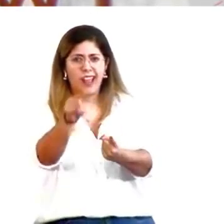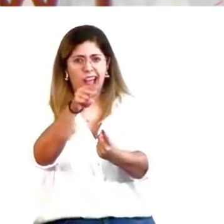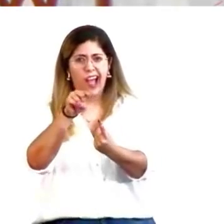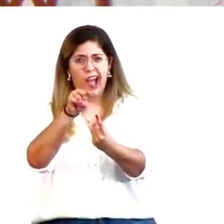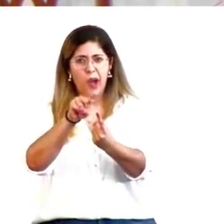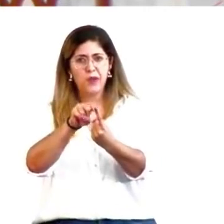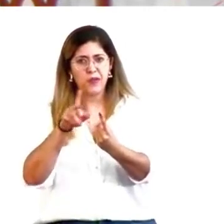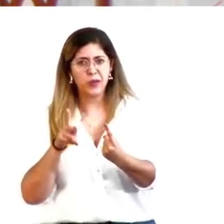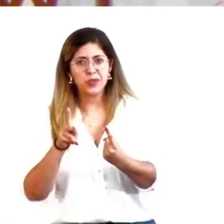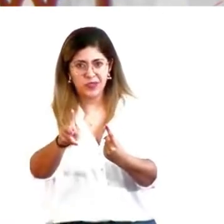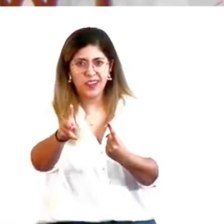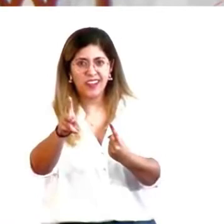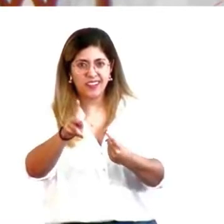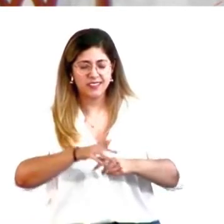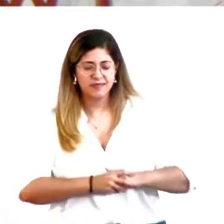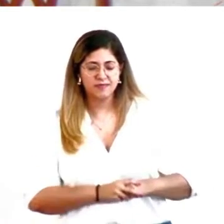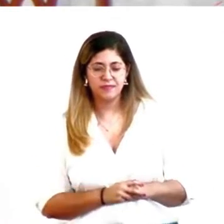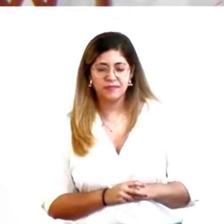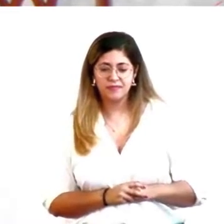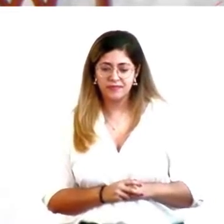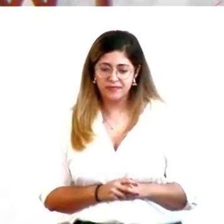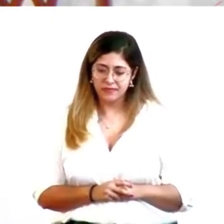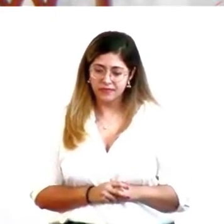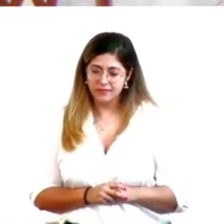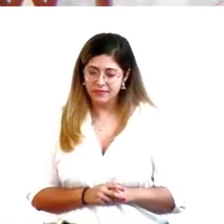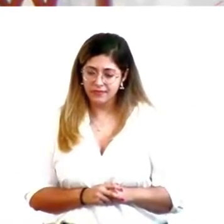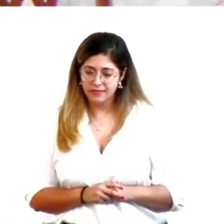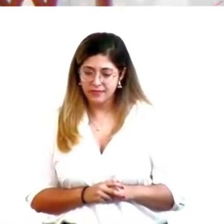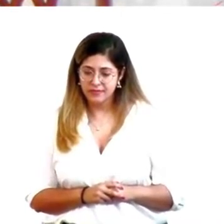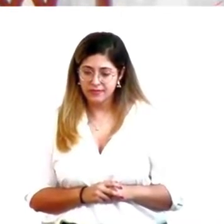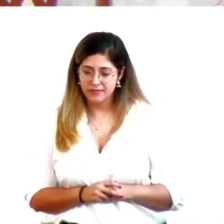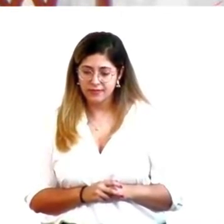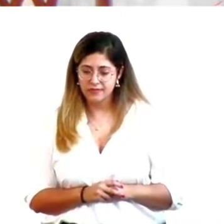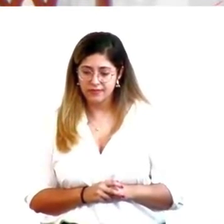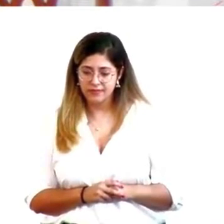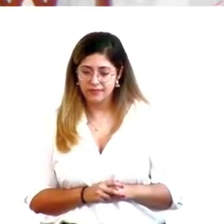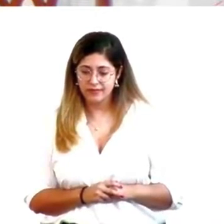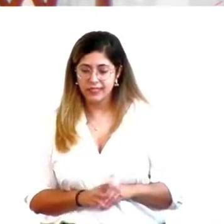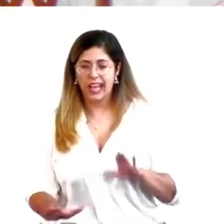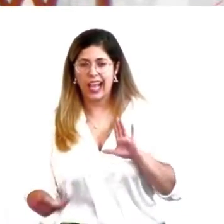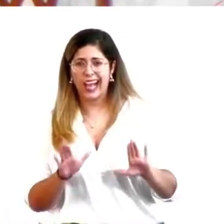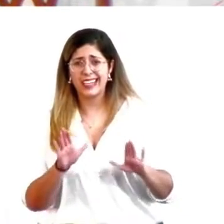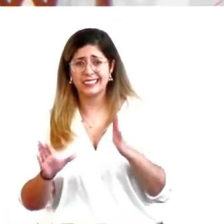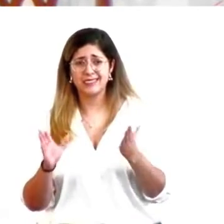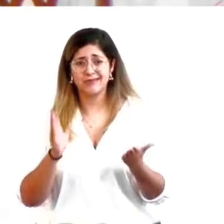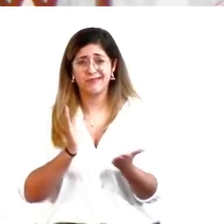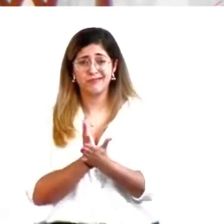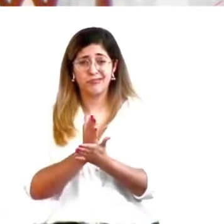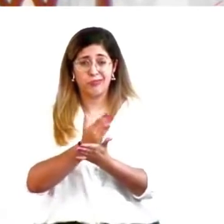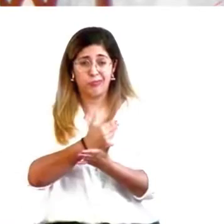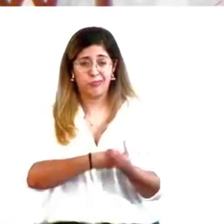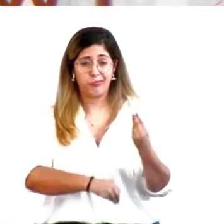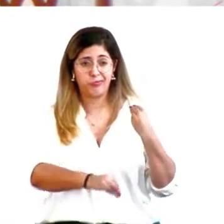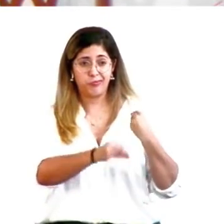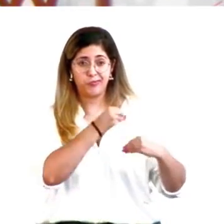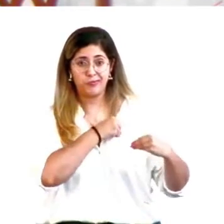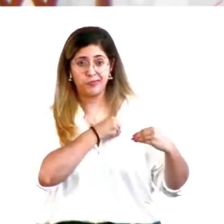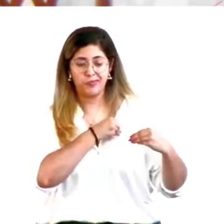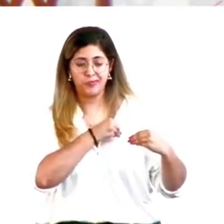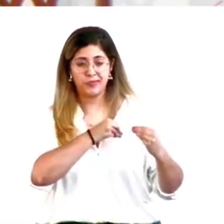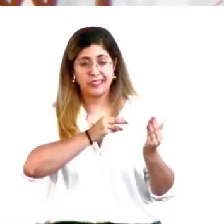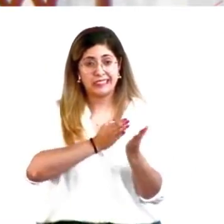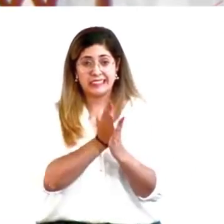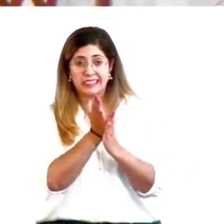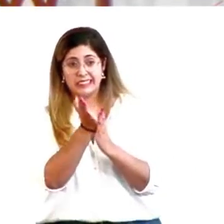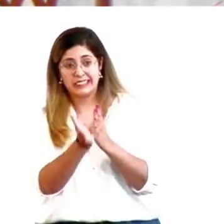caminhos tortuosos, pegando atalhos que vão dar em nada, buscando ruas em